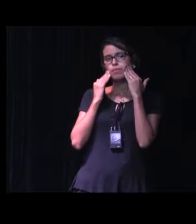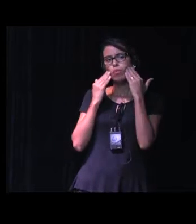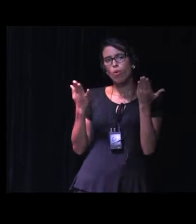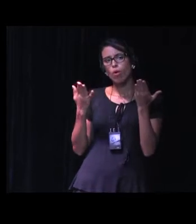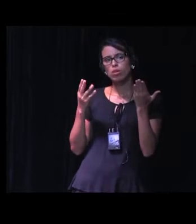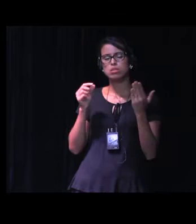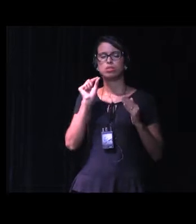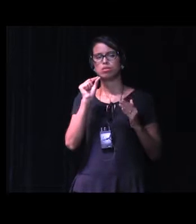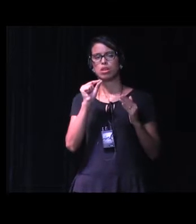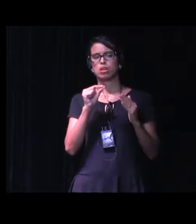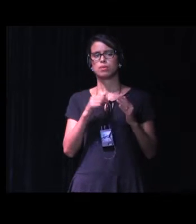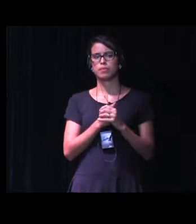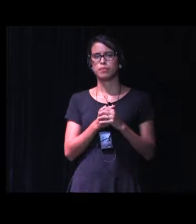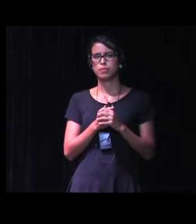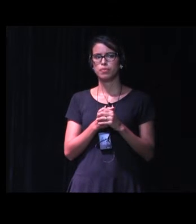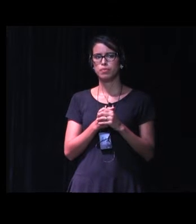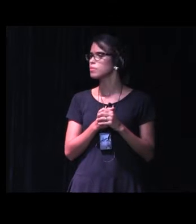aqui vemos o